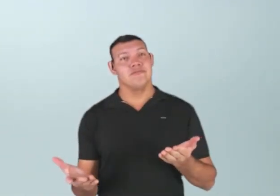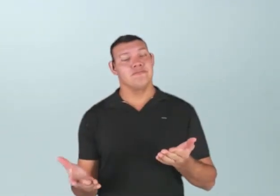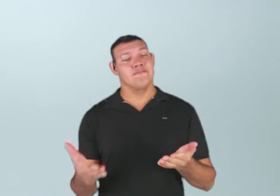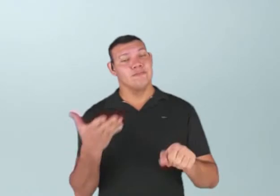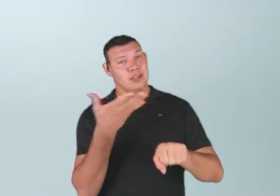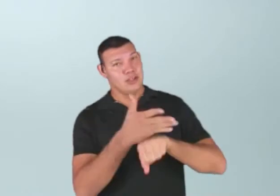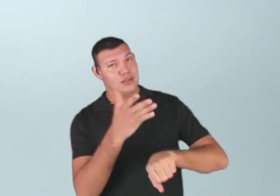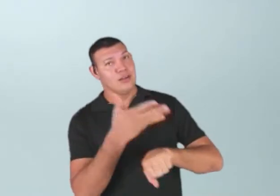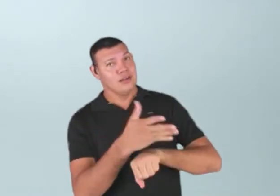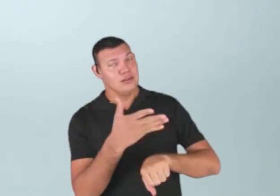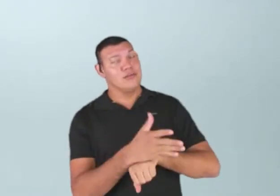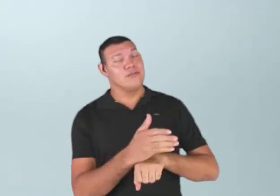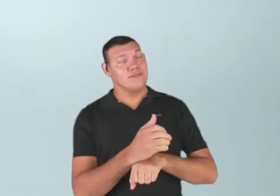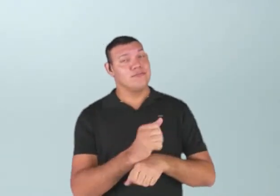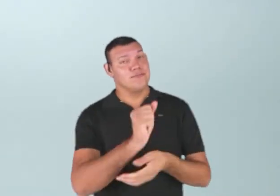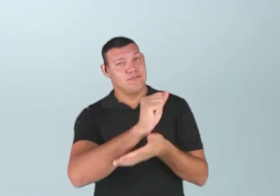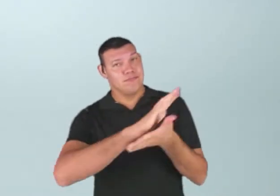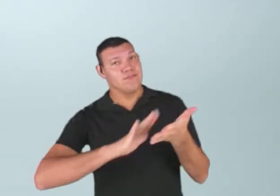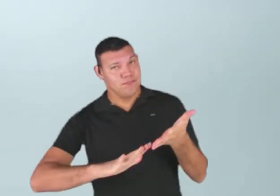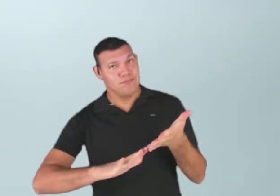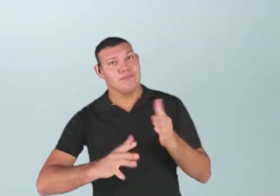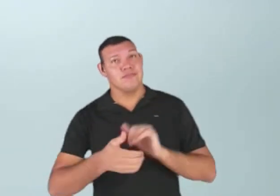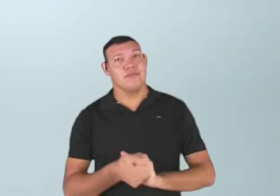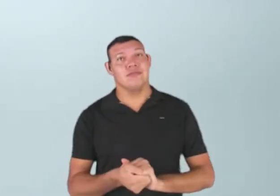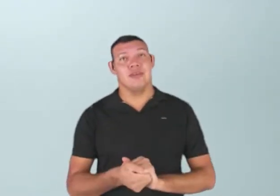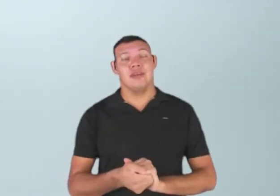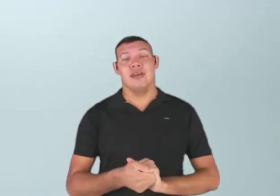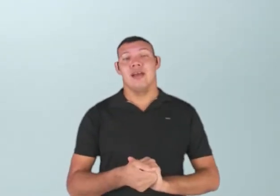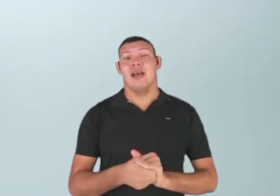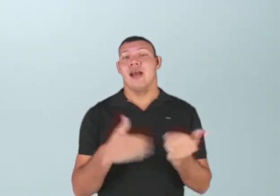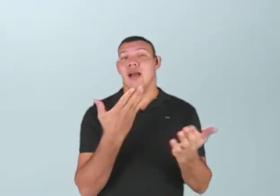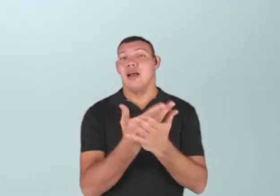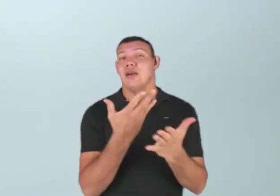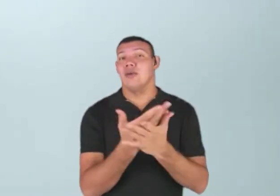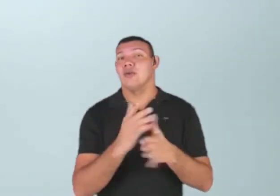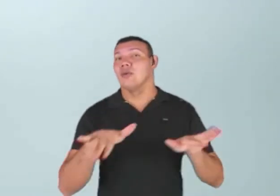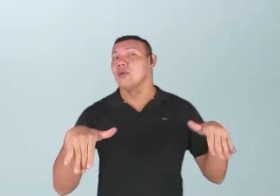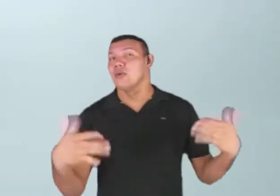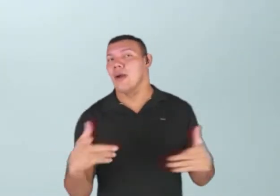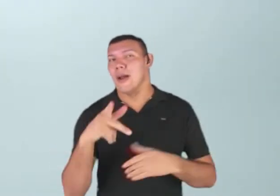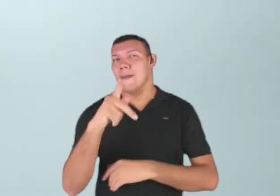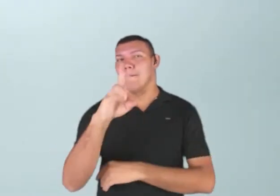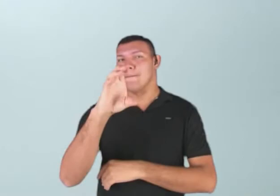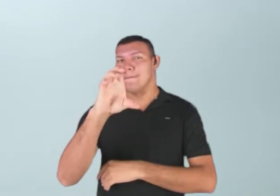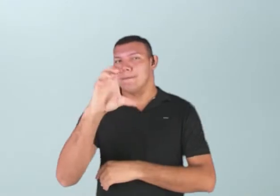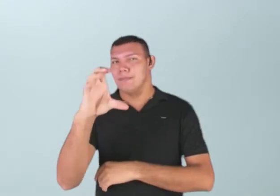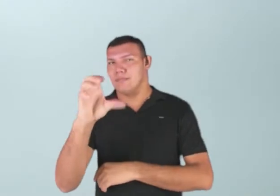que nós vimos. Peça publicitária foi a nossa aula de hoje. Acompanhem comigo.